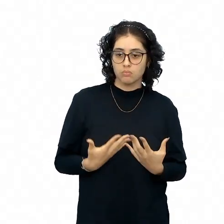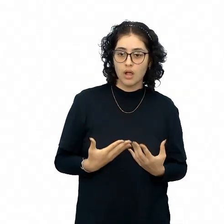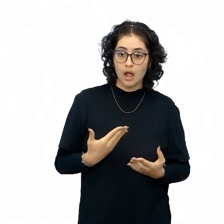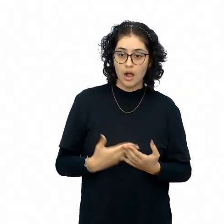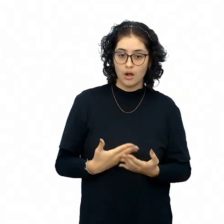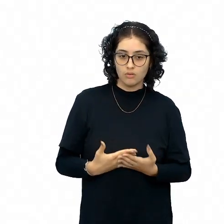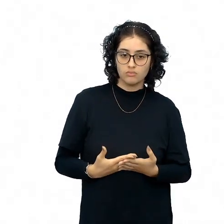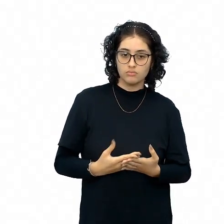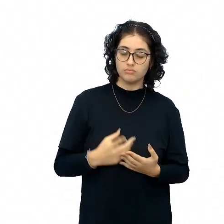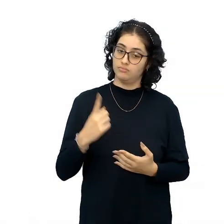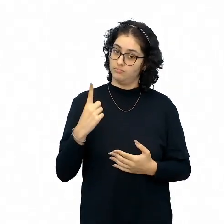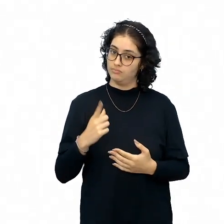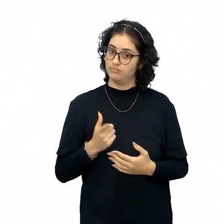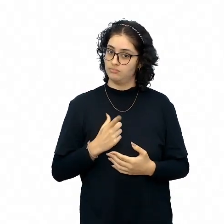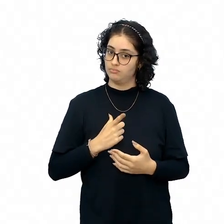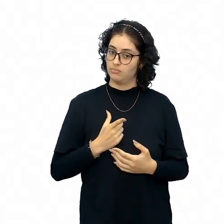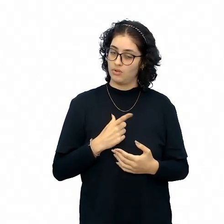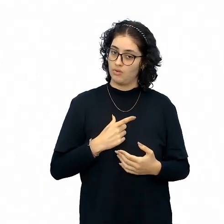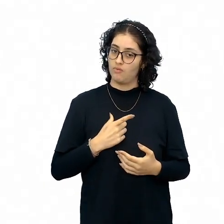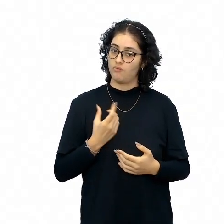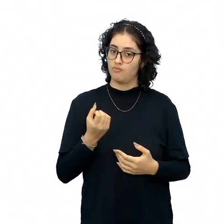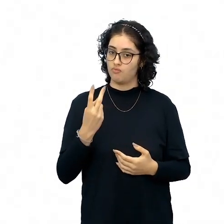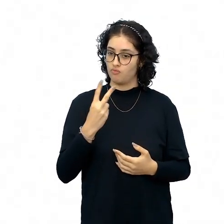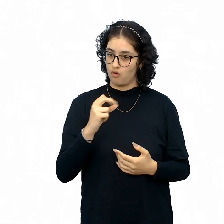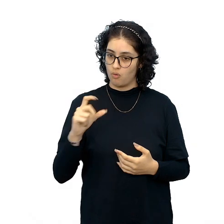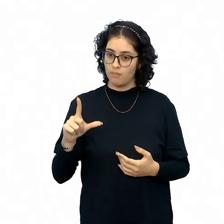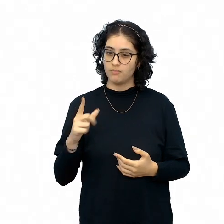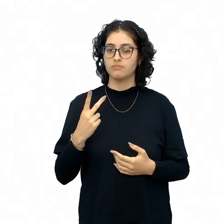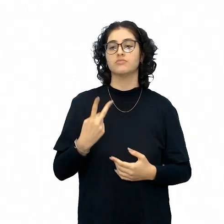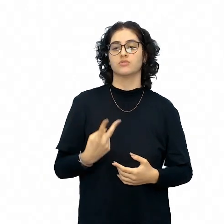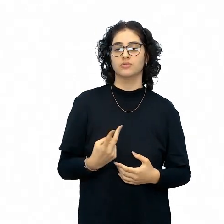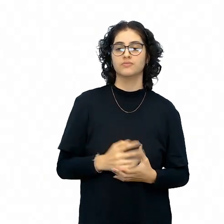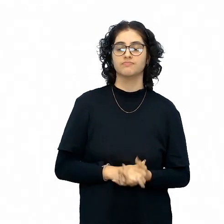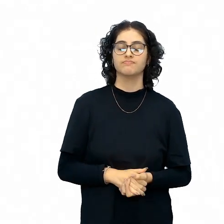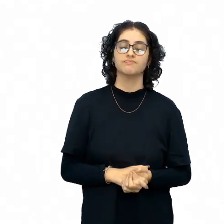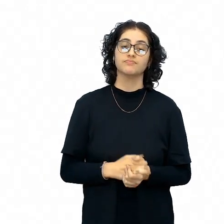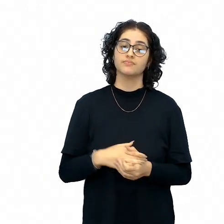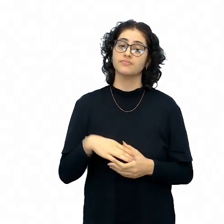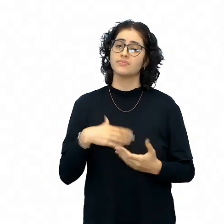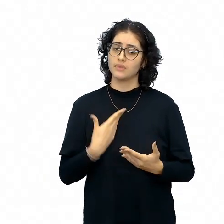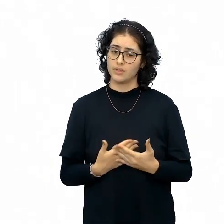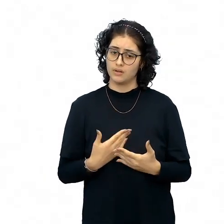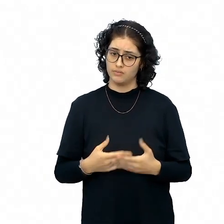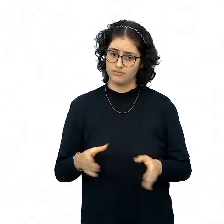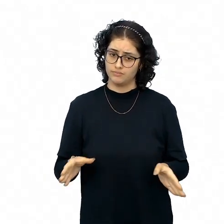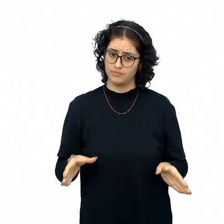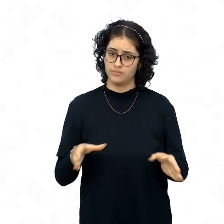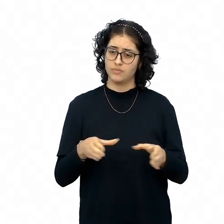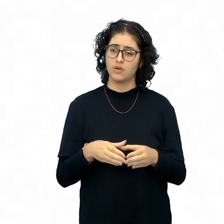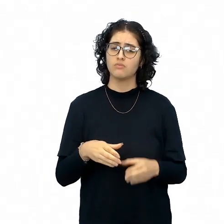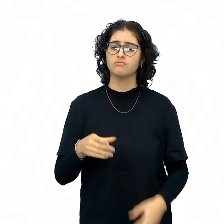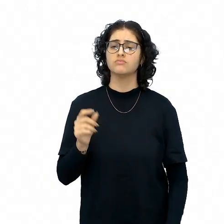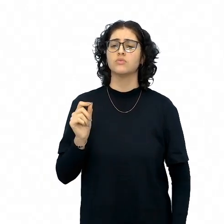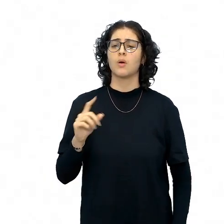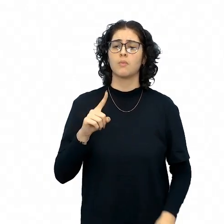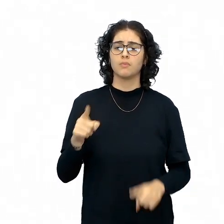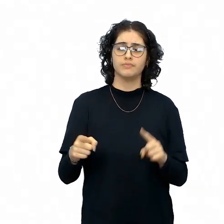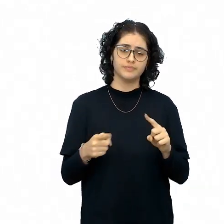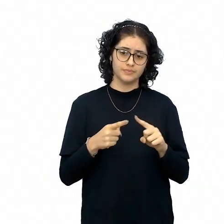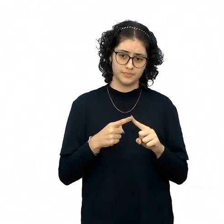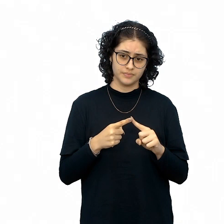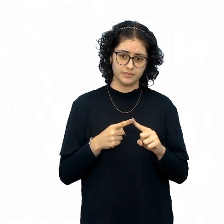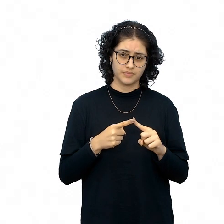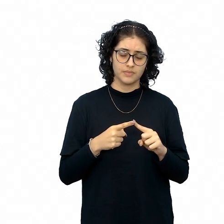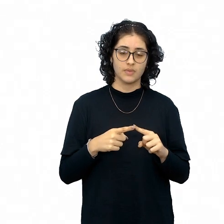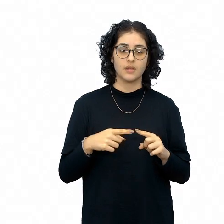na sequência 1 do volume 2 do material Aprender Sempre. Para essa aula, os objetivos são identificar o contexto